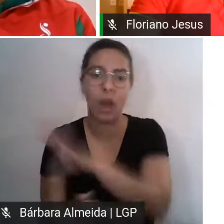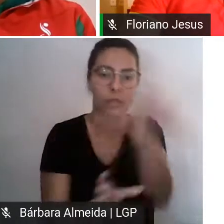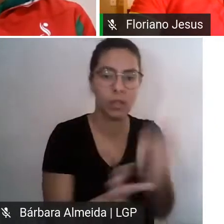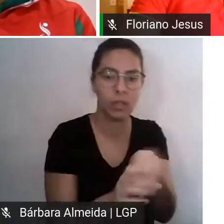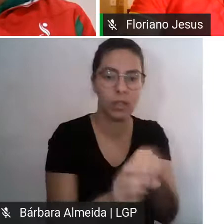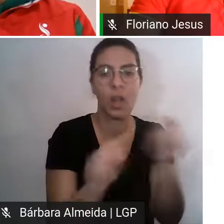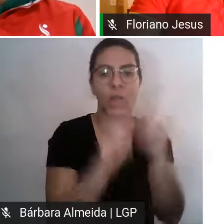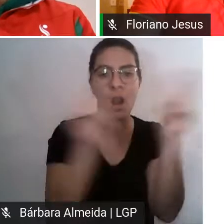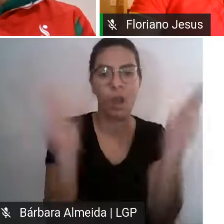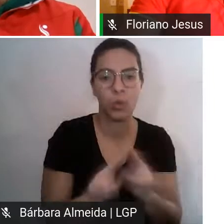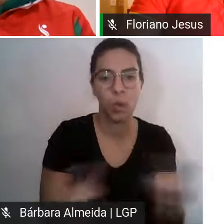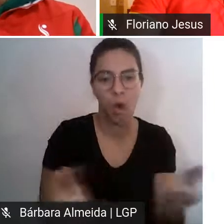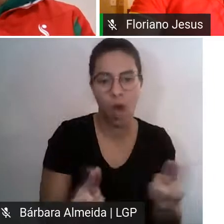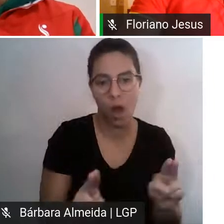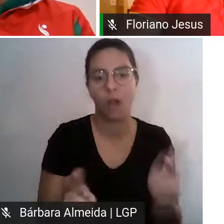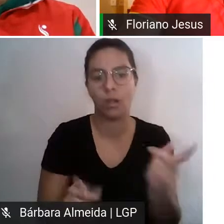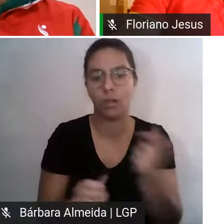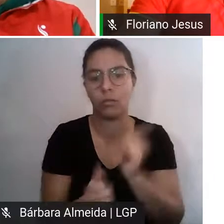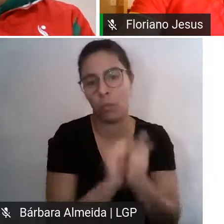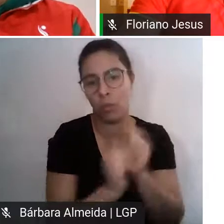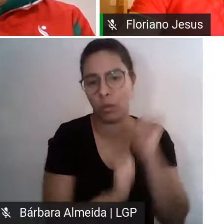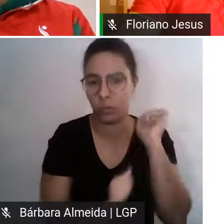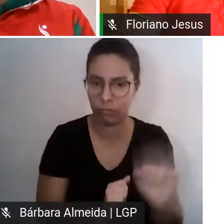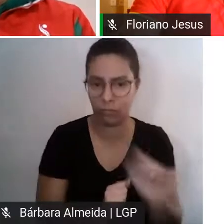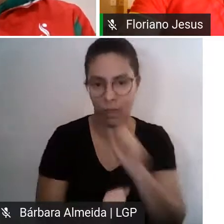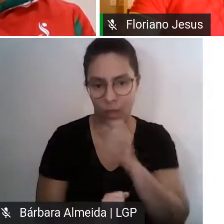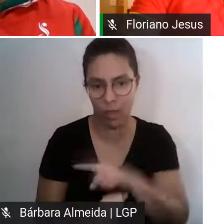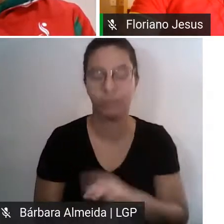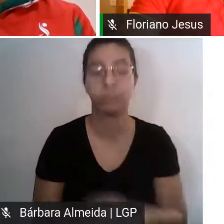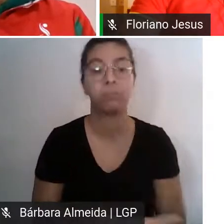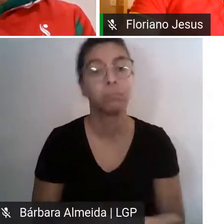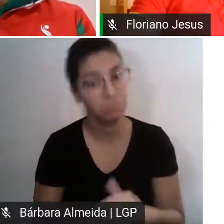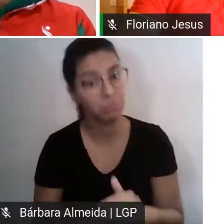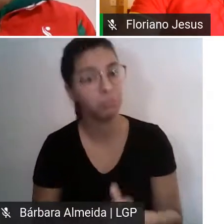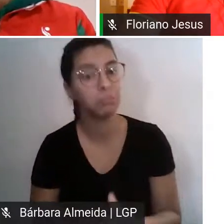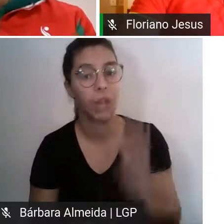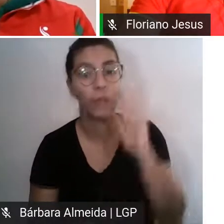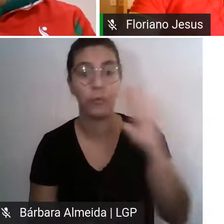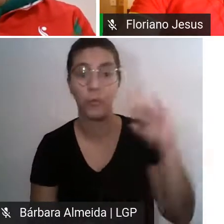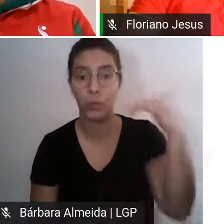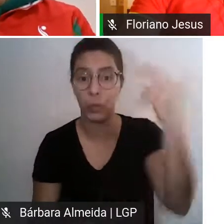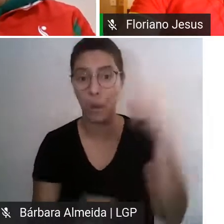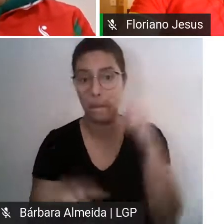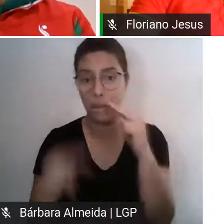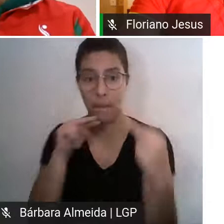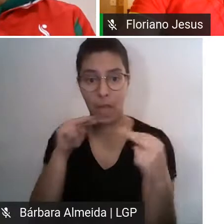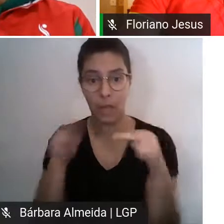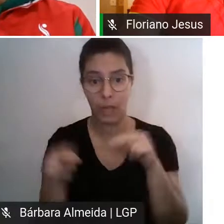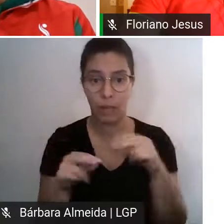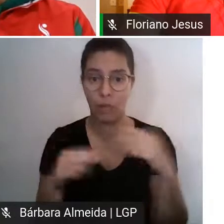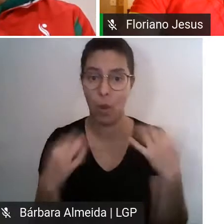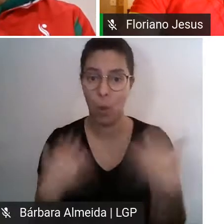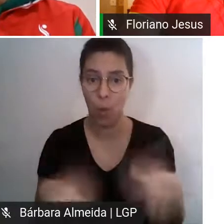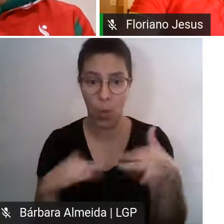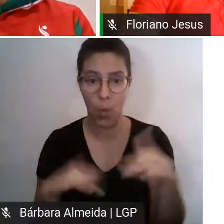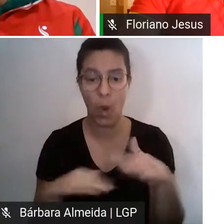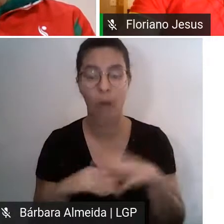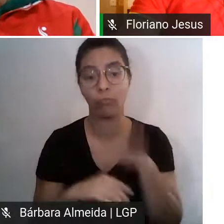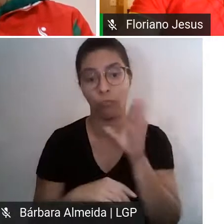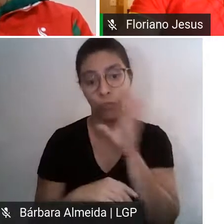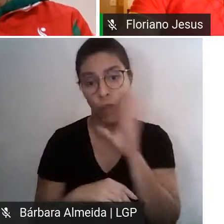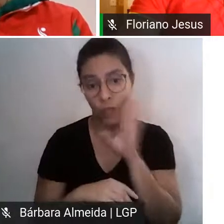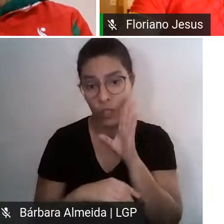de para-badminton. E ótimas perspectivas de evolução futuras da modalidade em Portugal, como vimos. E